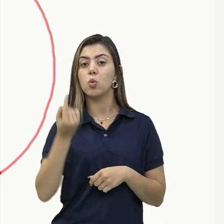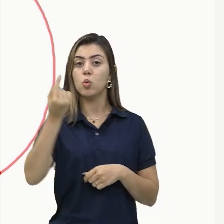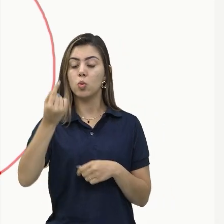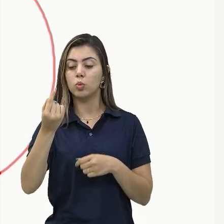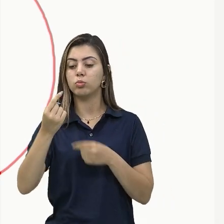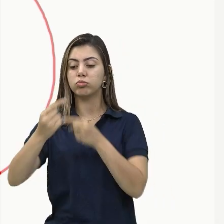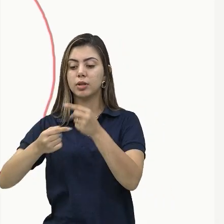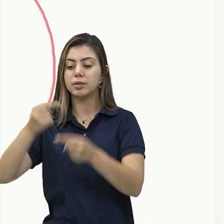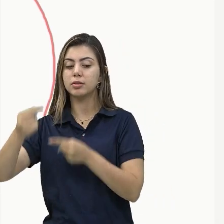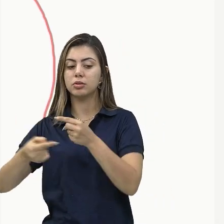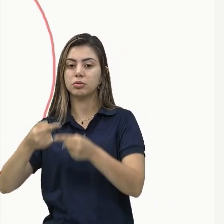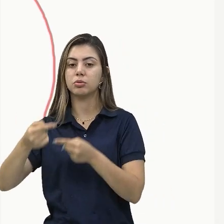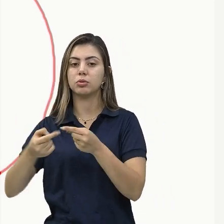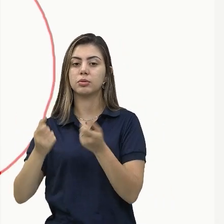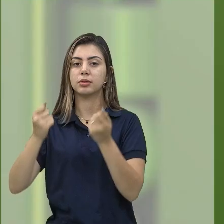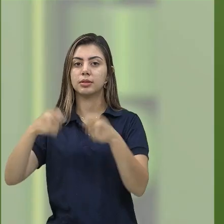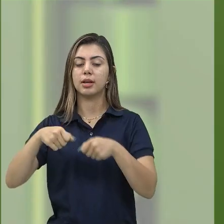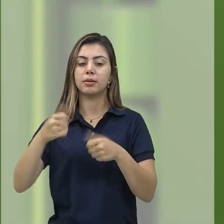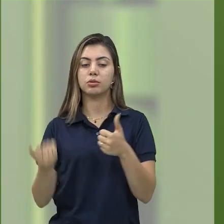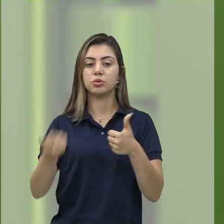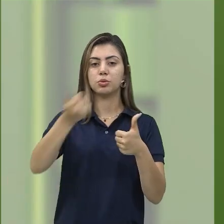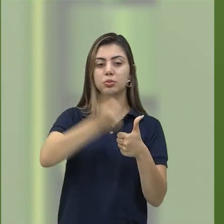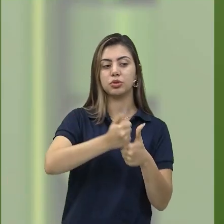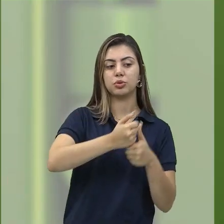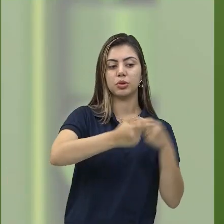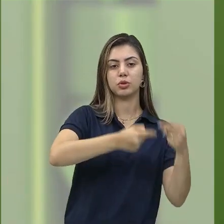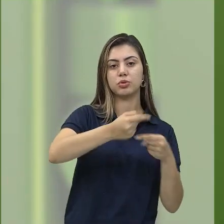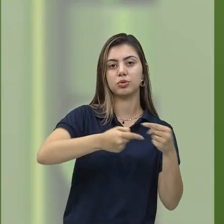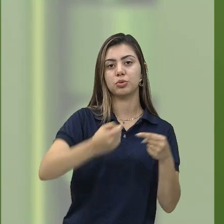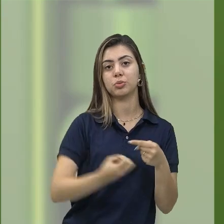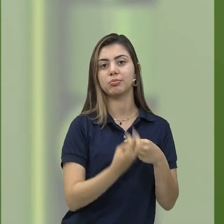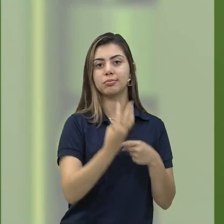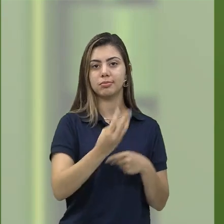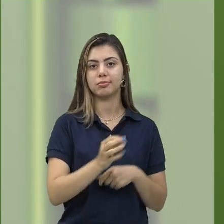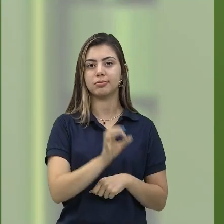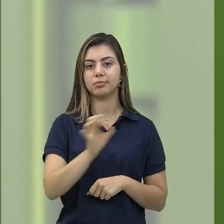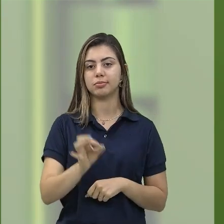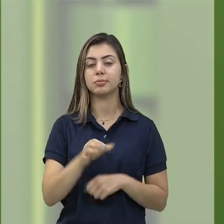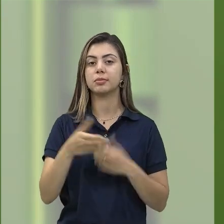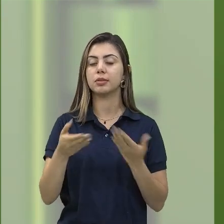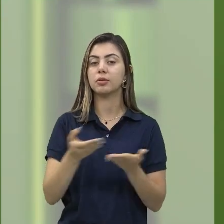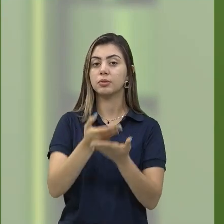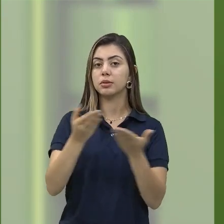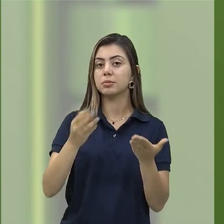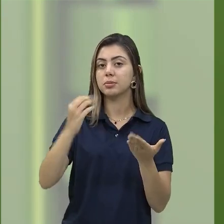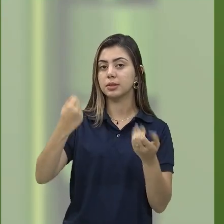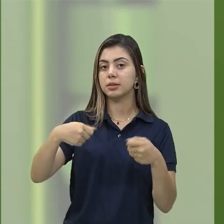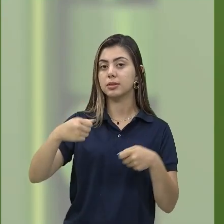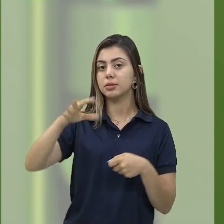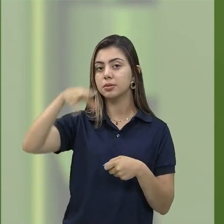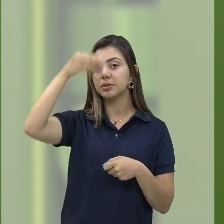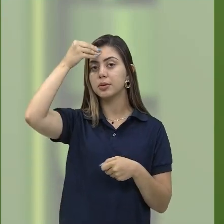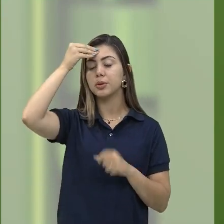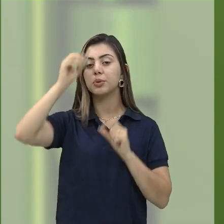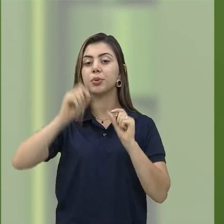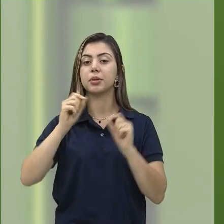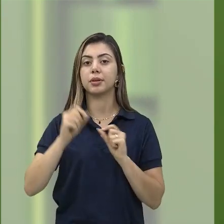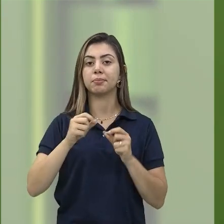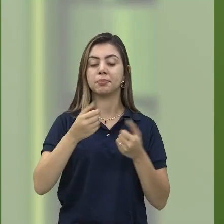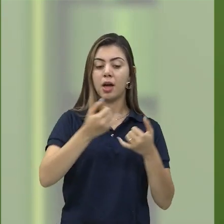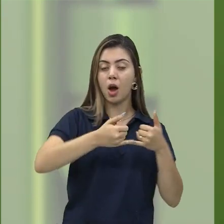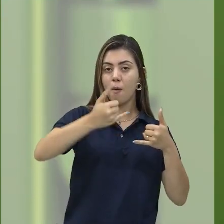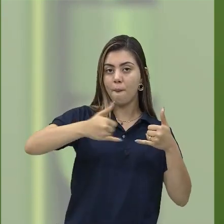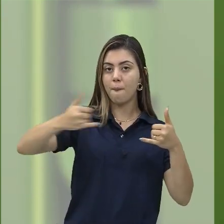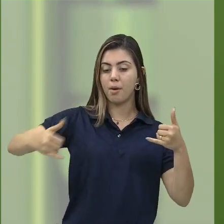daquela associação de resistores, tá? E não esqueçam que a corrente elétrica que